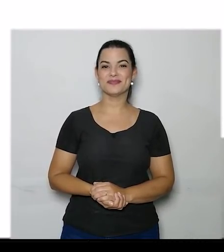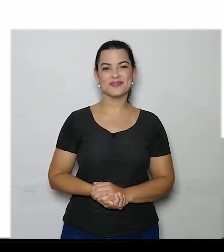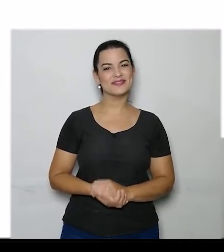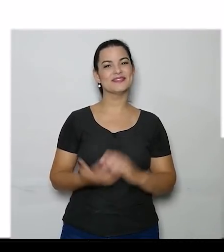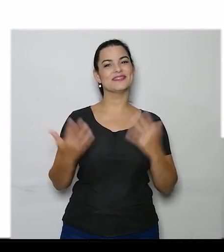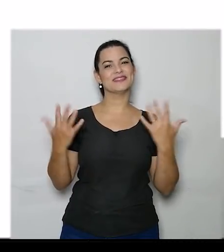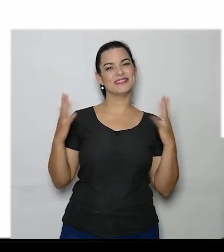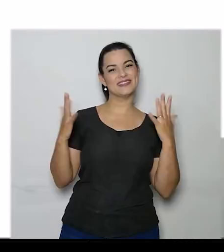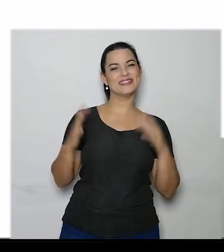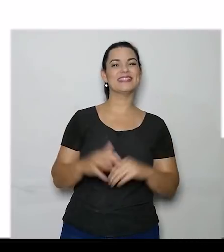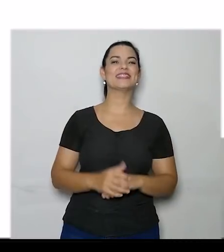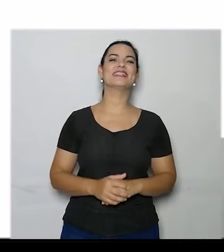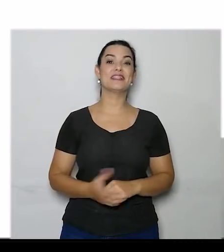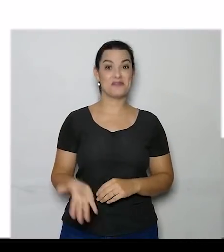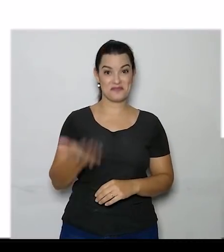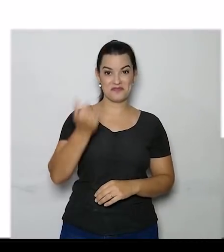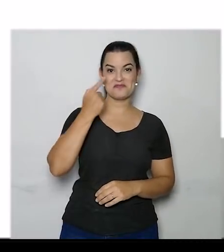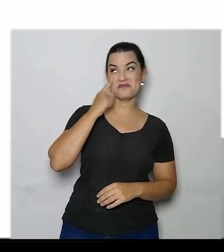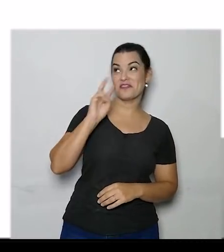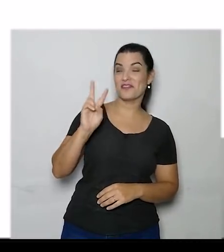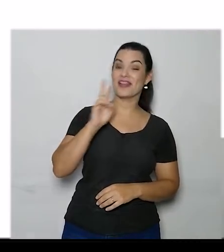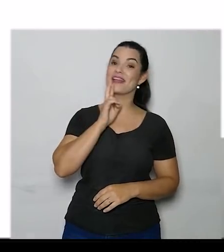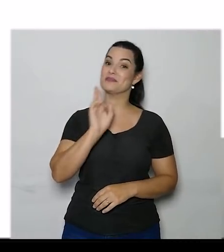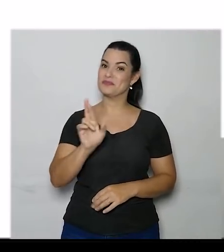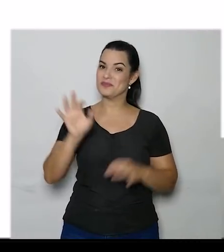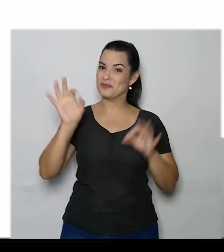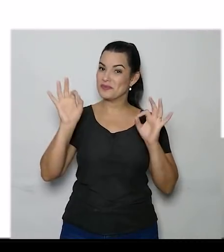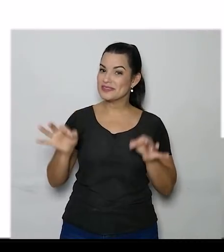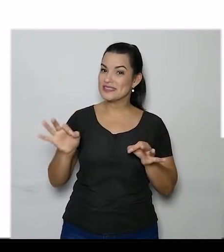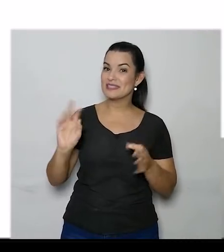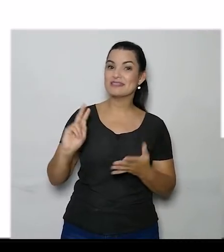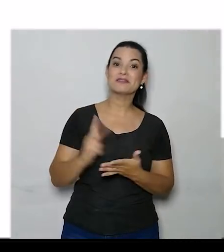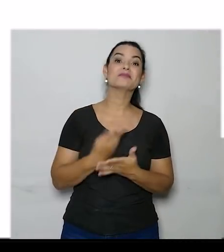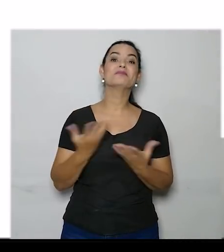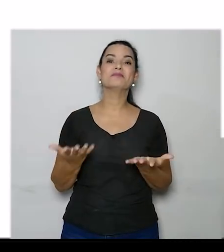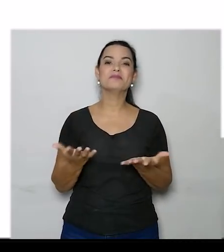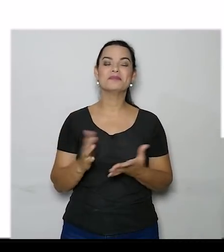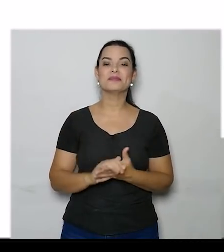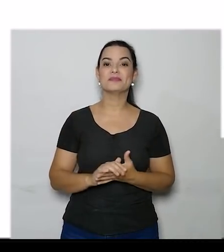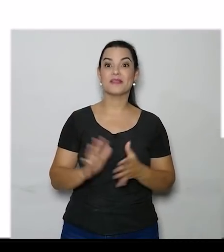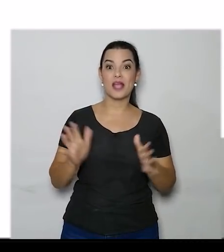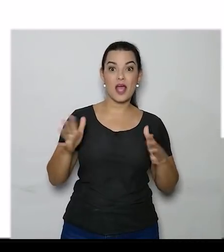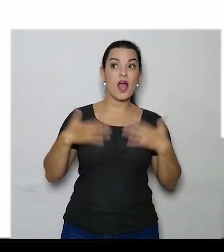Muito bem, vamos conferir a nossa resposta. Palavrinha surpresa.